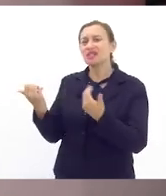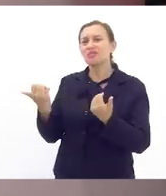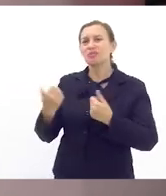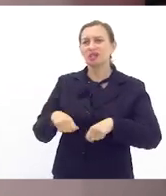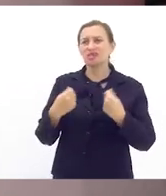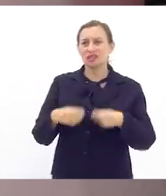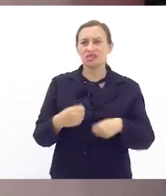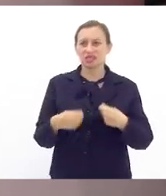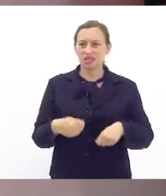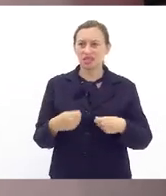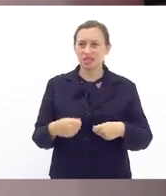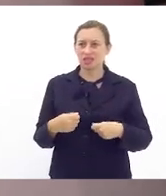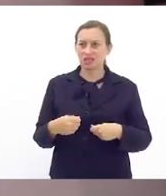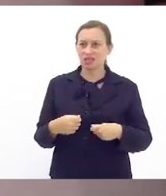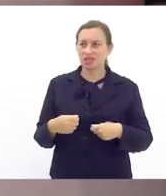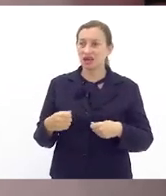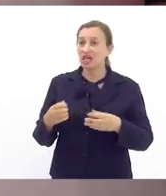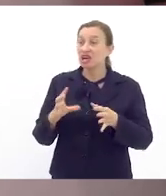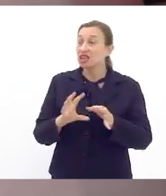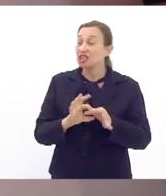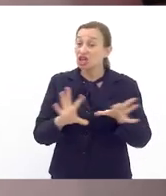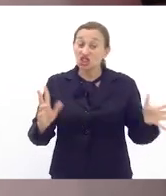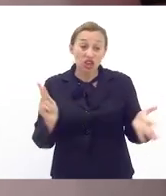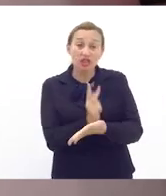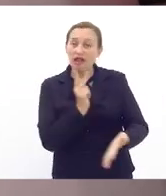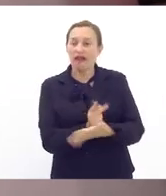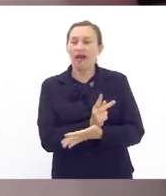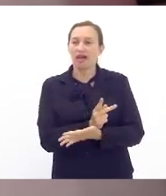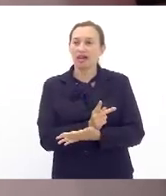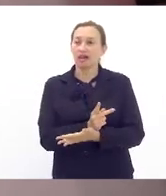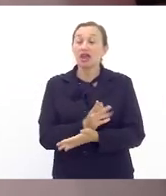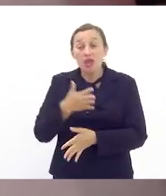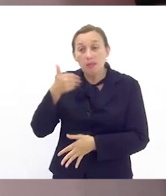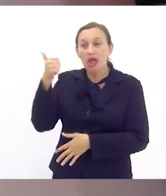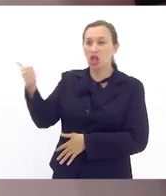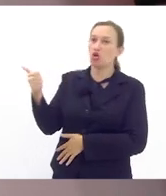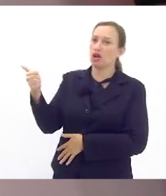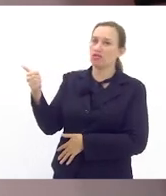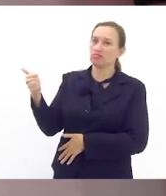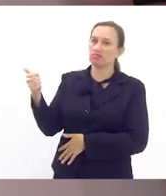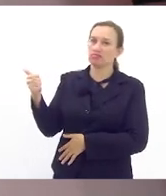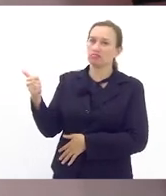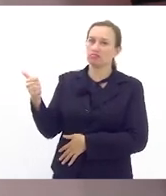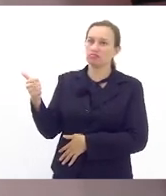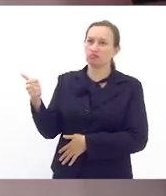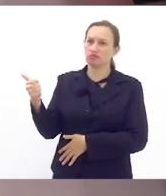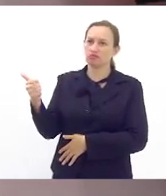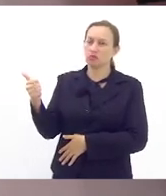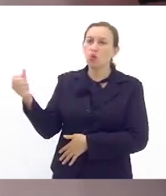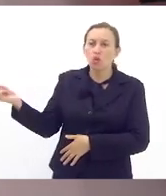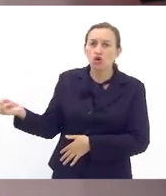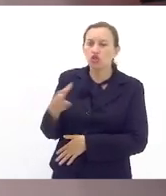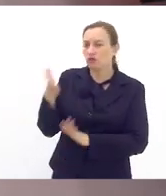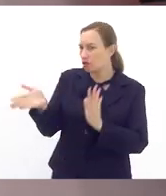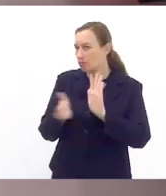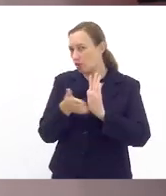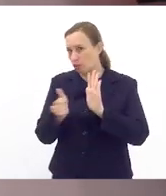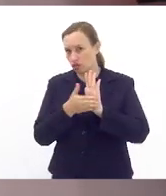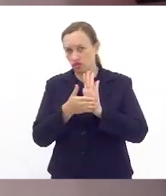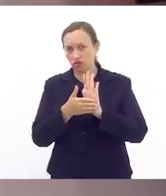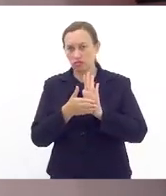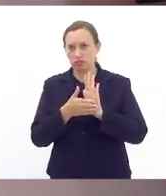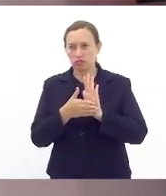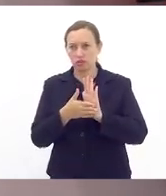o que ela vem fazendo e melhorar e trazer uma nova proposta